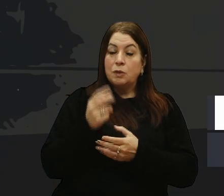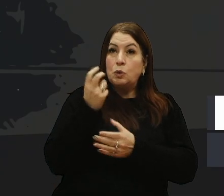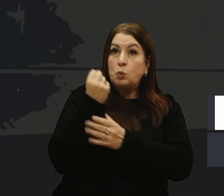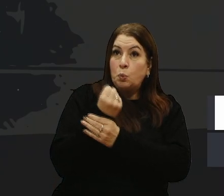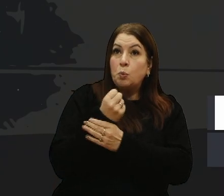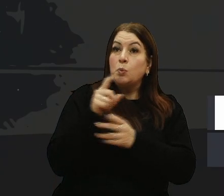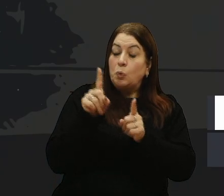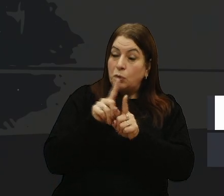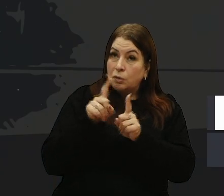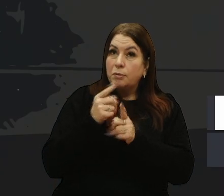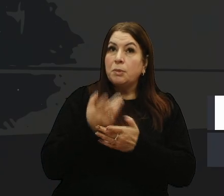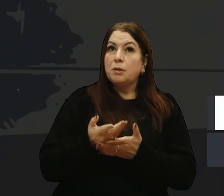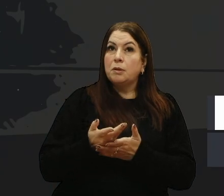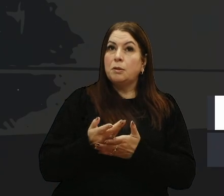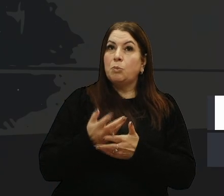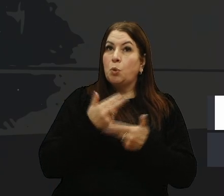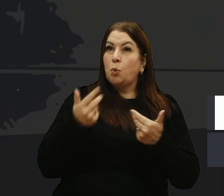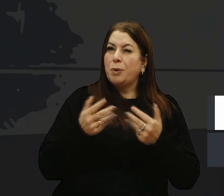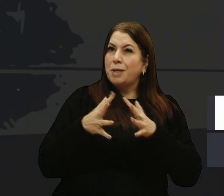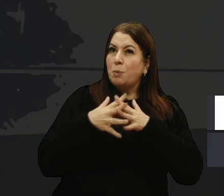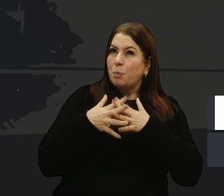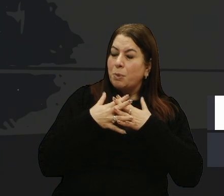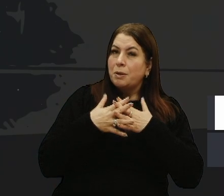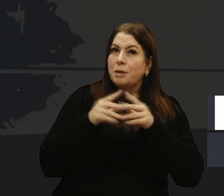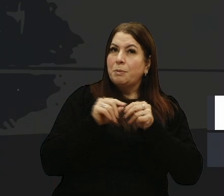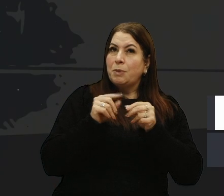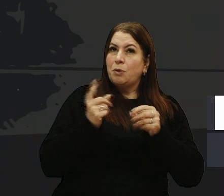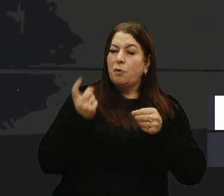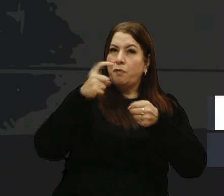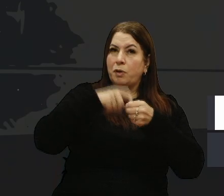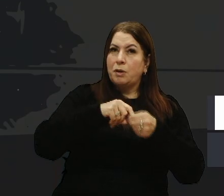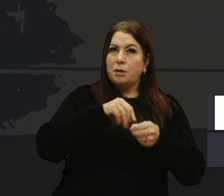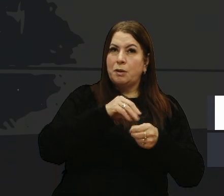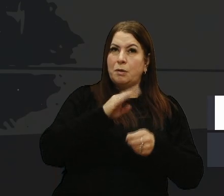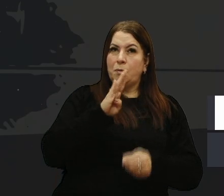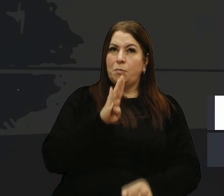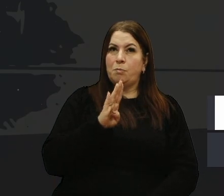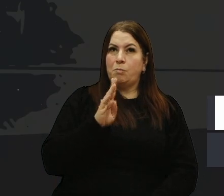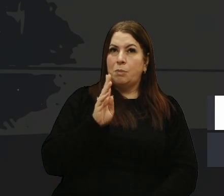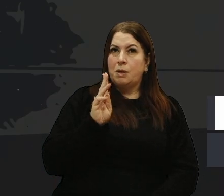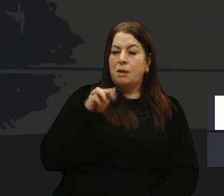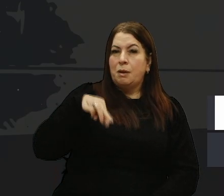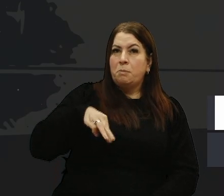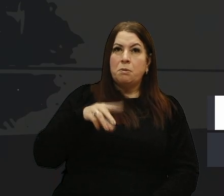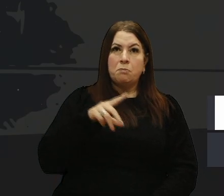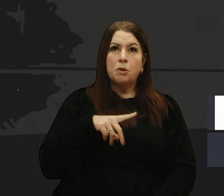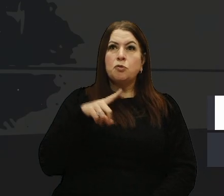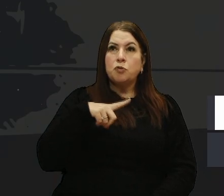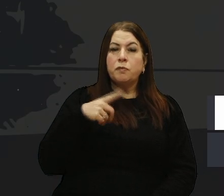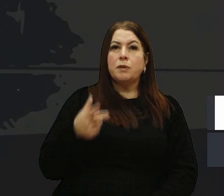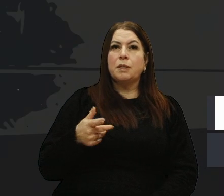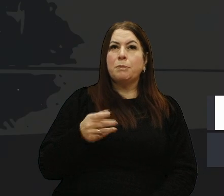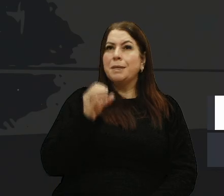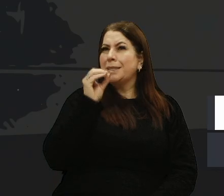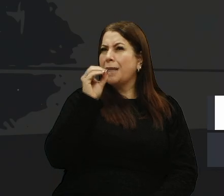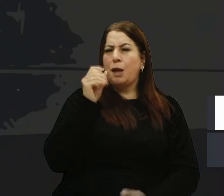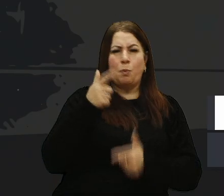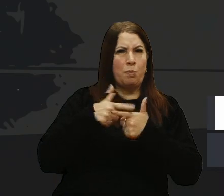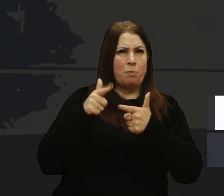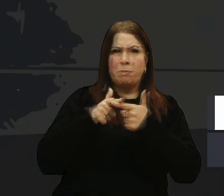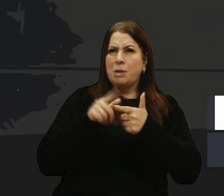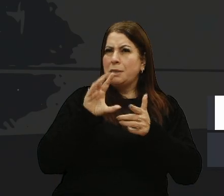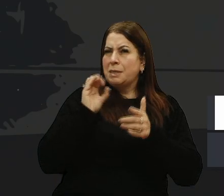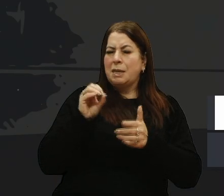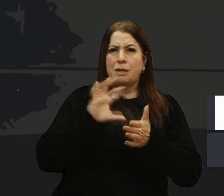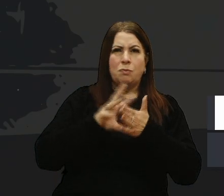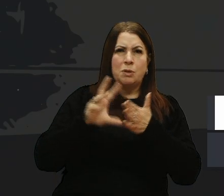foi uma coisa polêmica, né? A gente fez um convênio com a Brigada Militar, onde tivemos zero problema, zero furto,